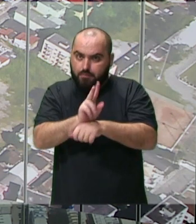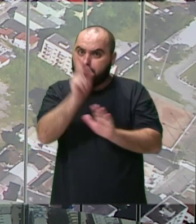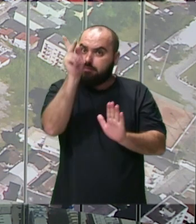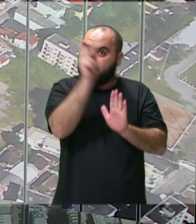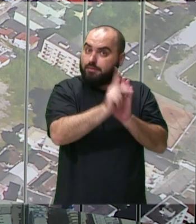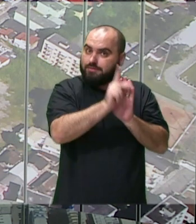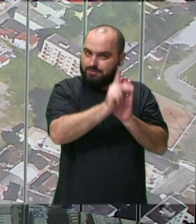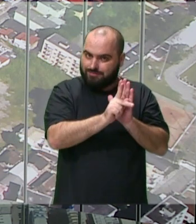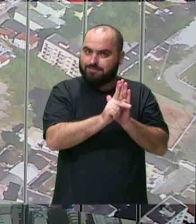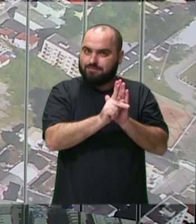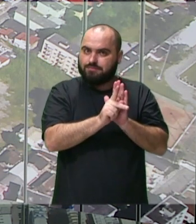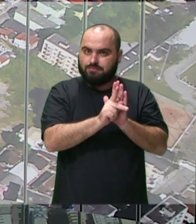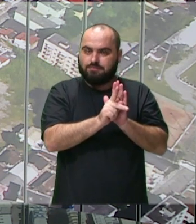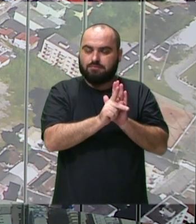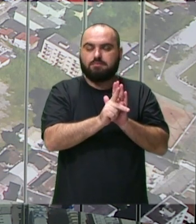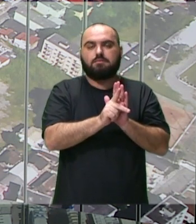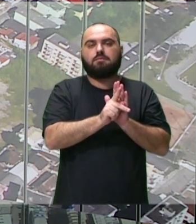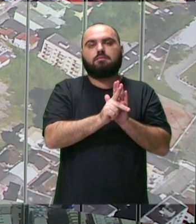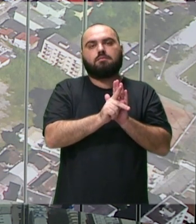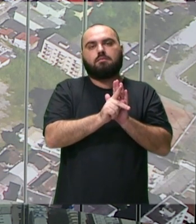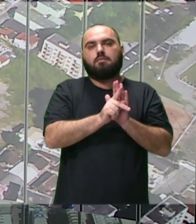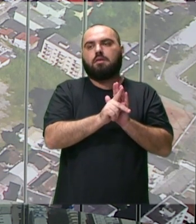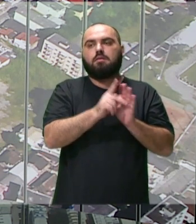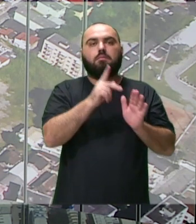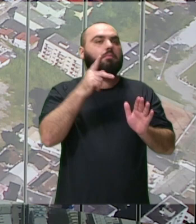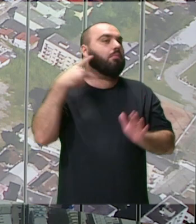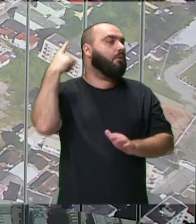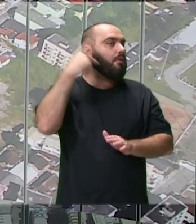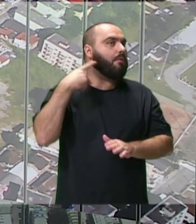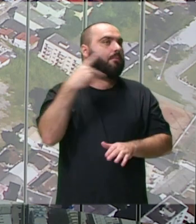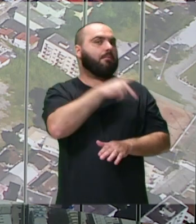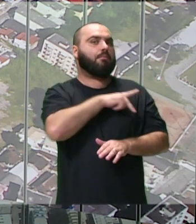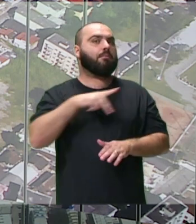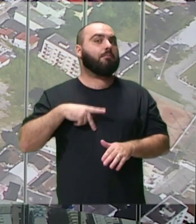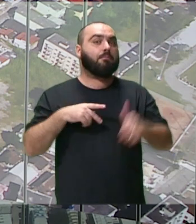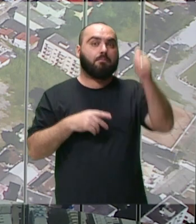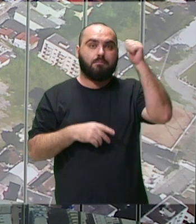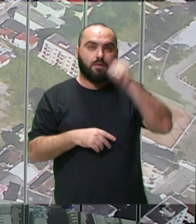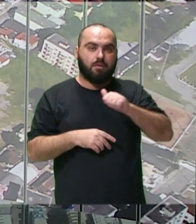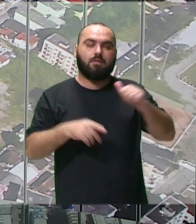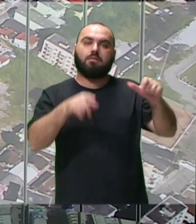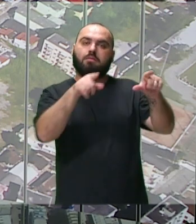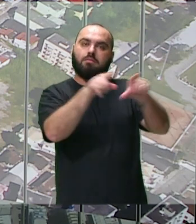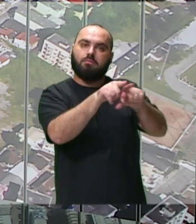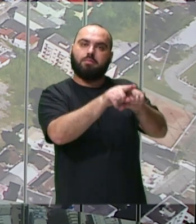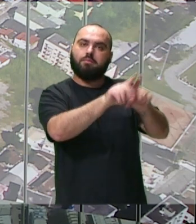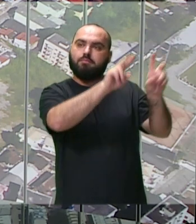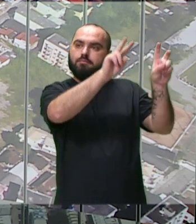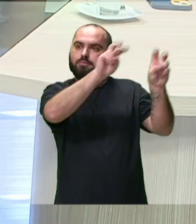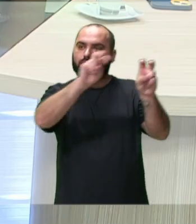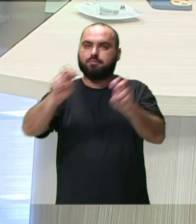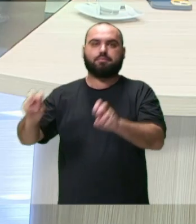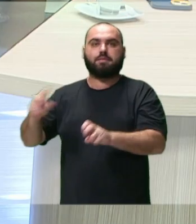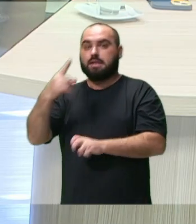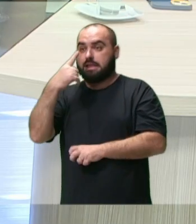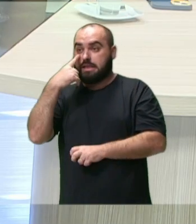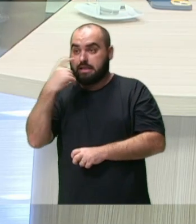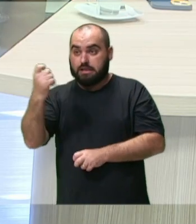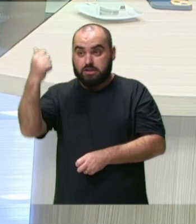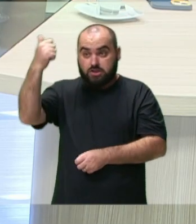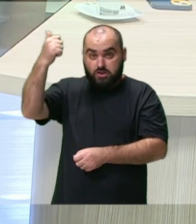governamentais e não governamentais de políticas públicas para as mulheres e relativos a interesses e direitos da